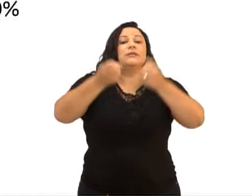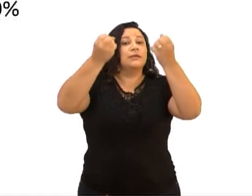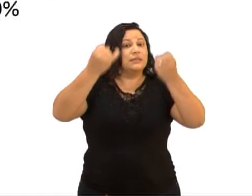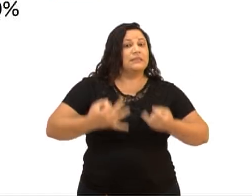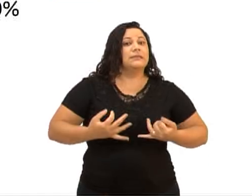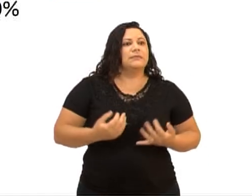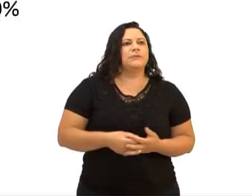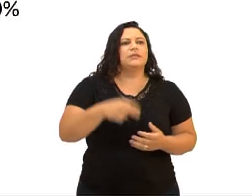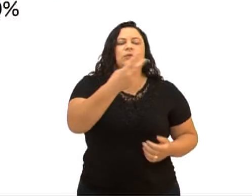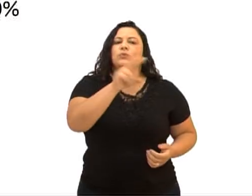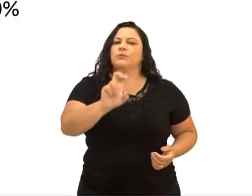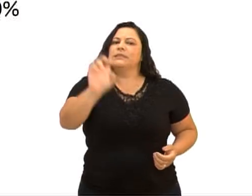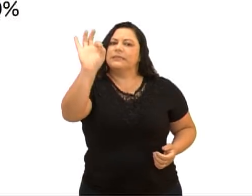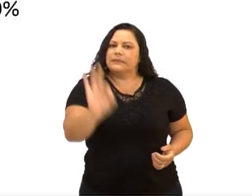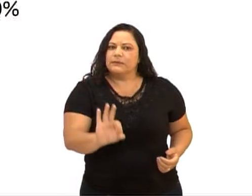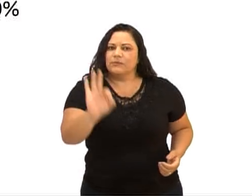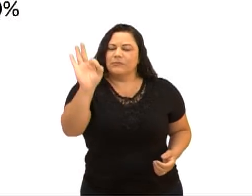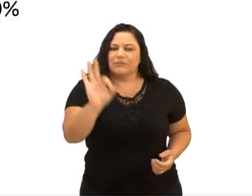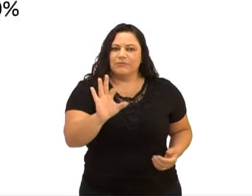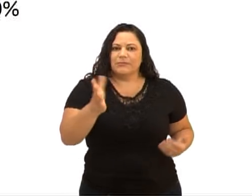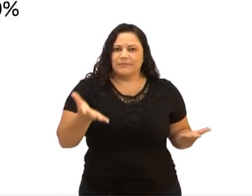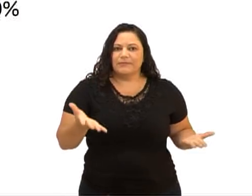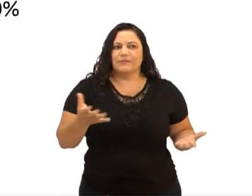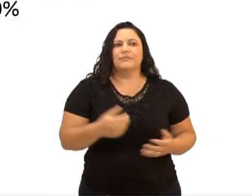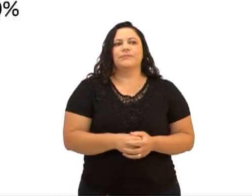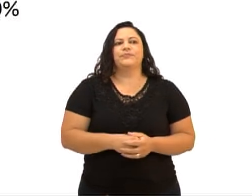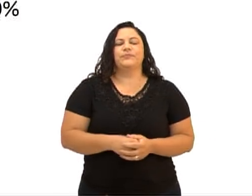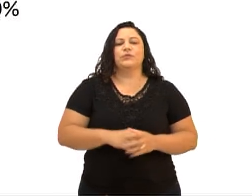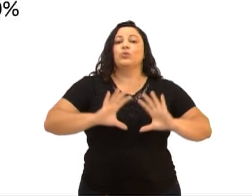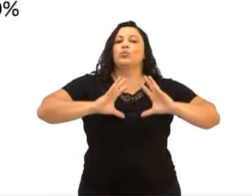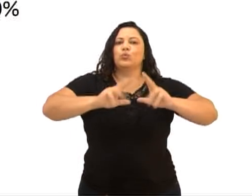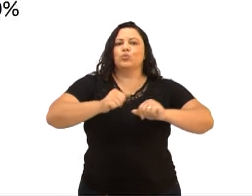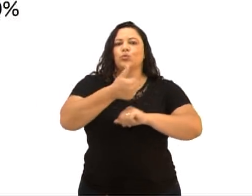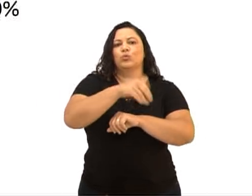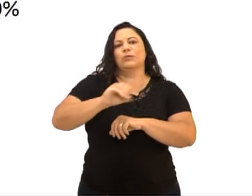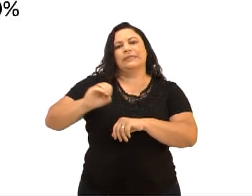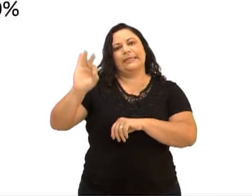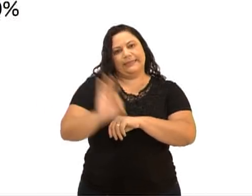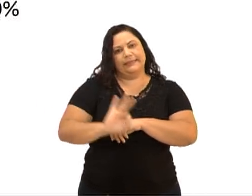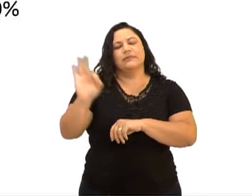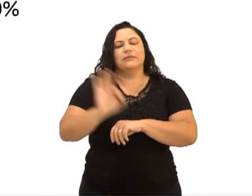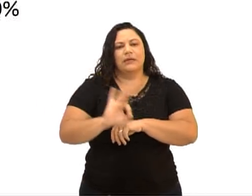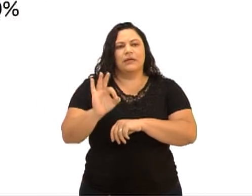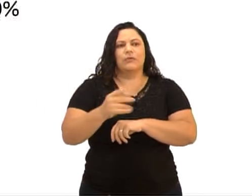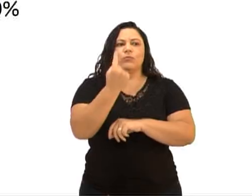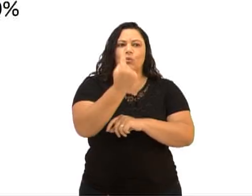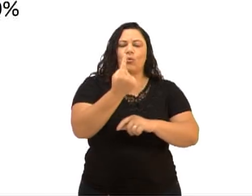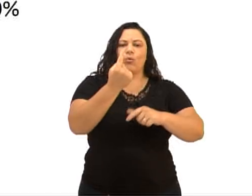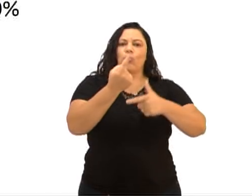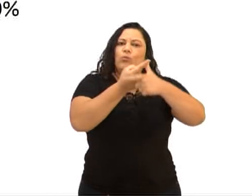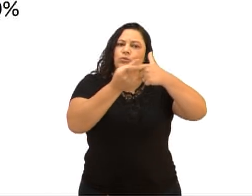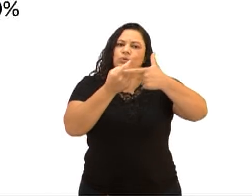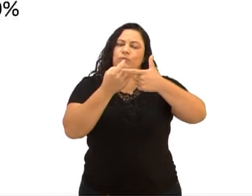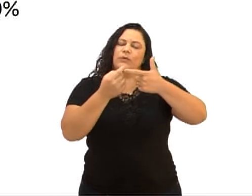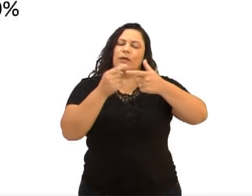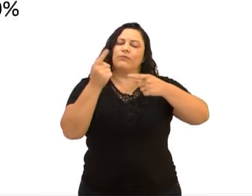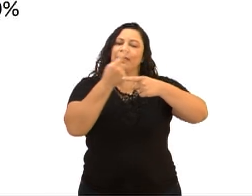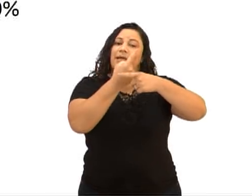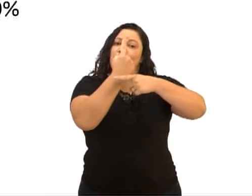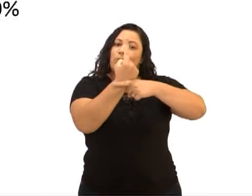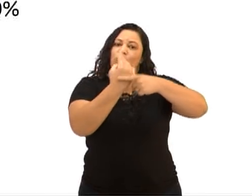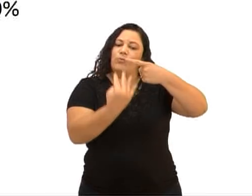Que o 25% do 100% ocupa o quê? 1/4, ou seja, a quarta